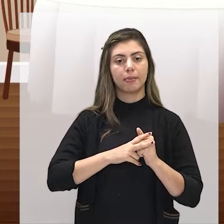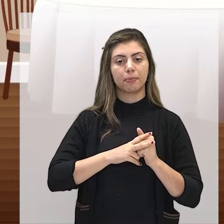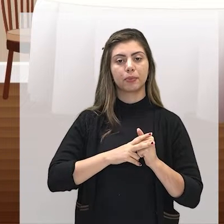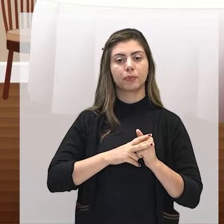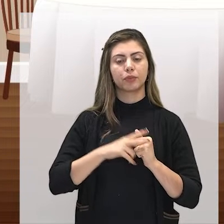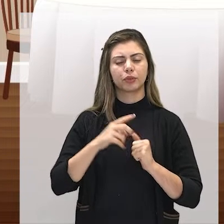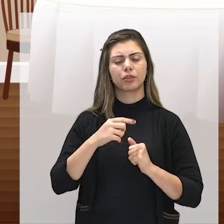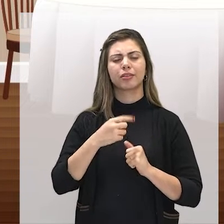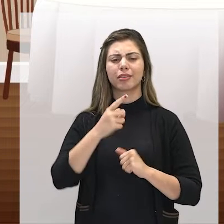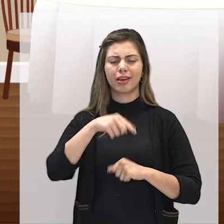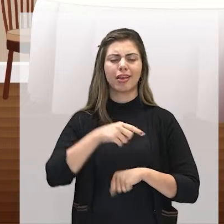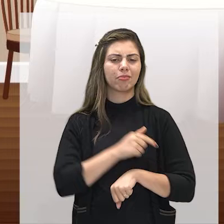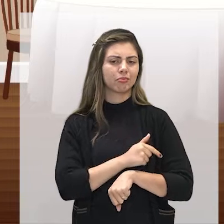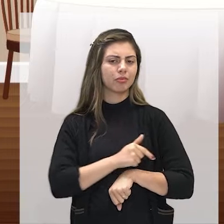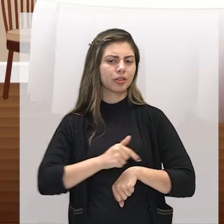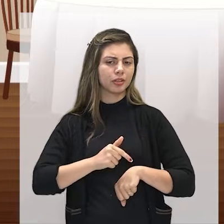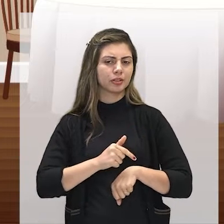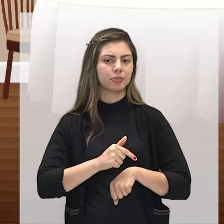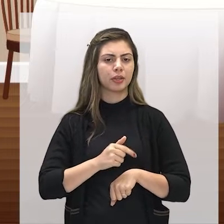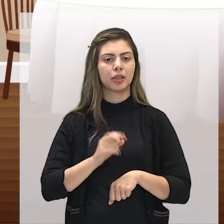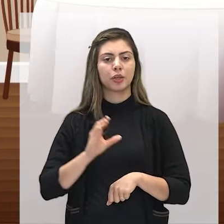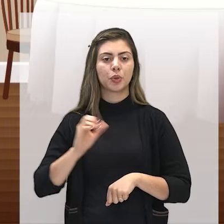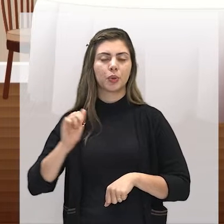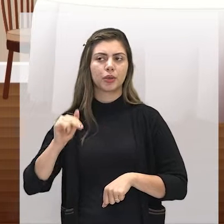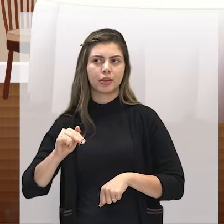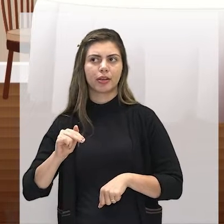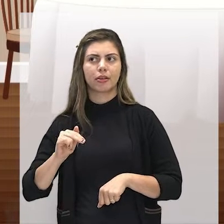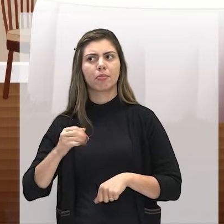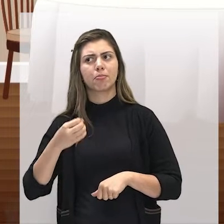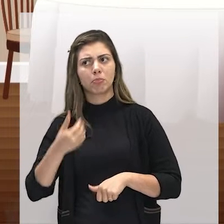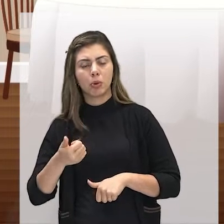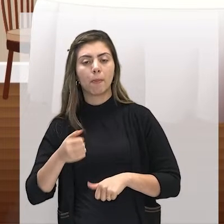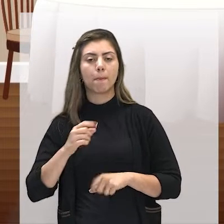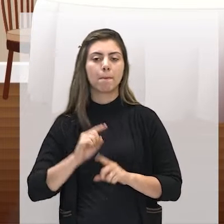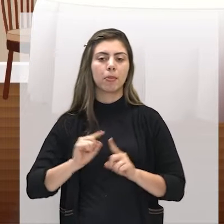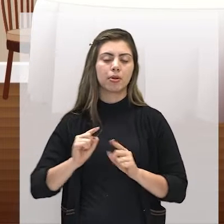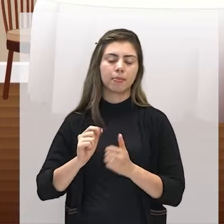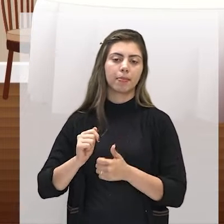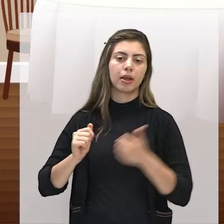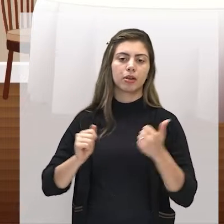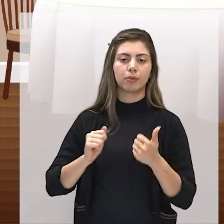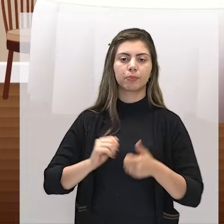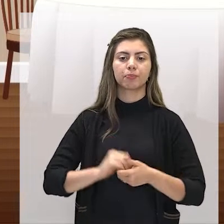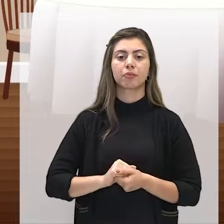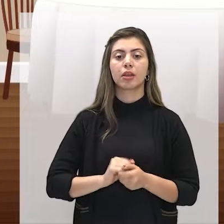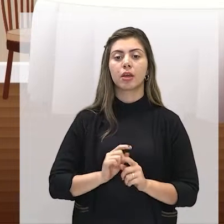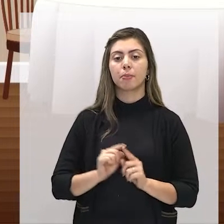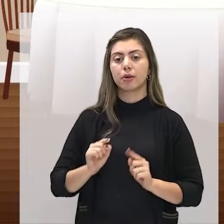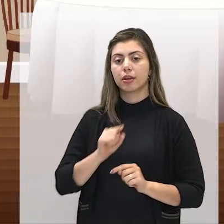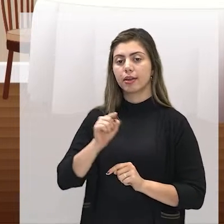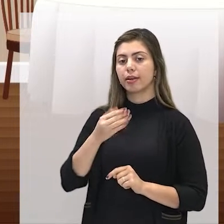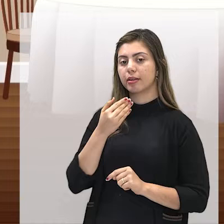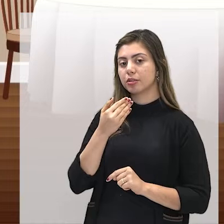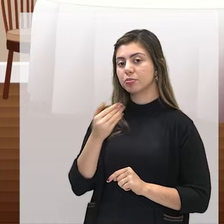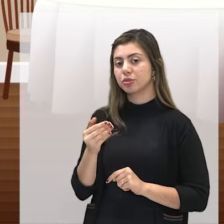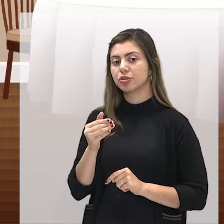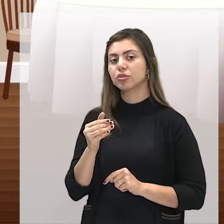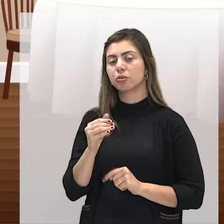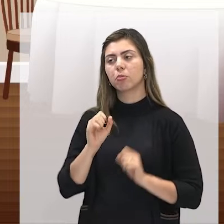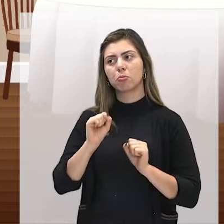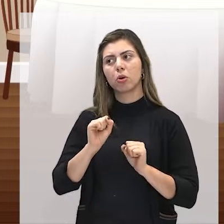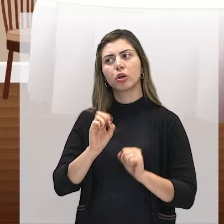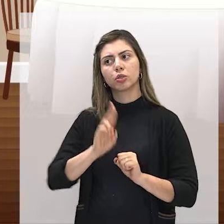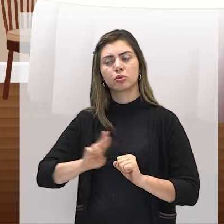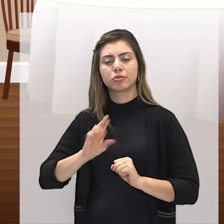muito mais educado do que o can e o could. Agora, elas não pediram utilizando o modal can, que poderia ser utilizado